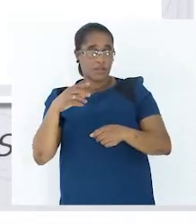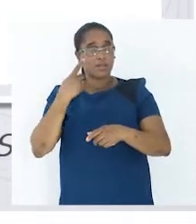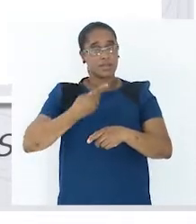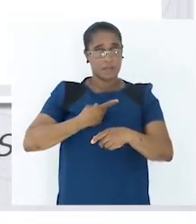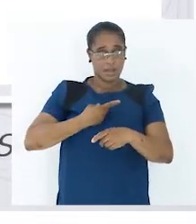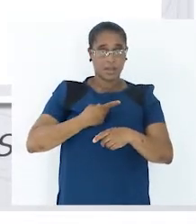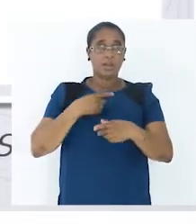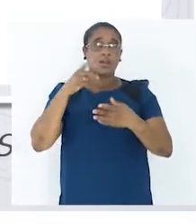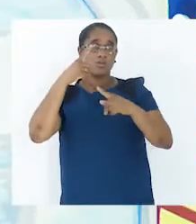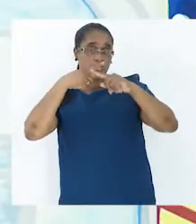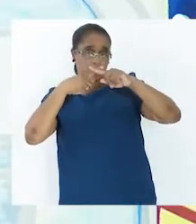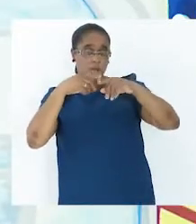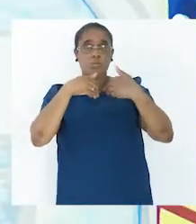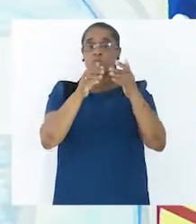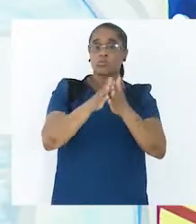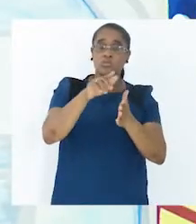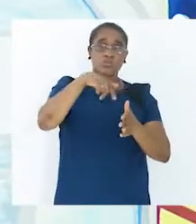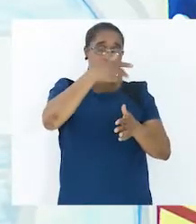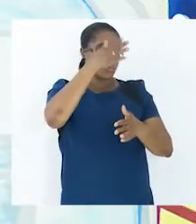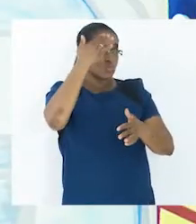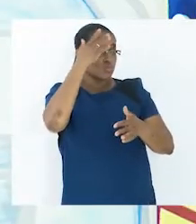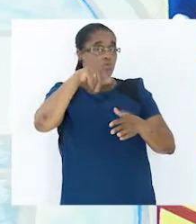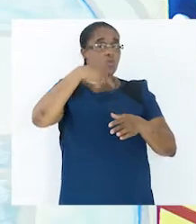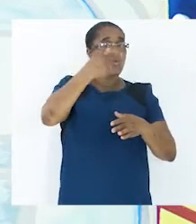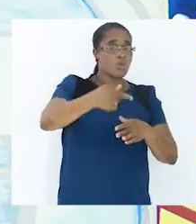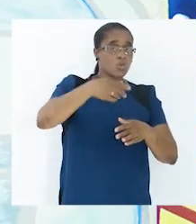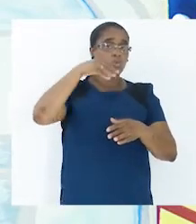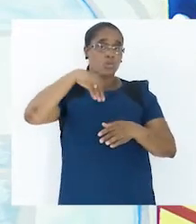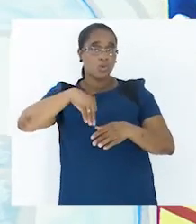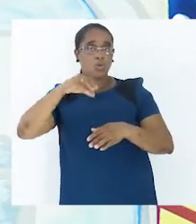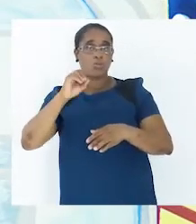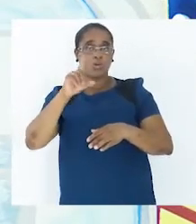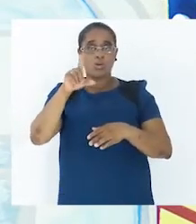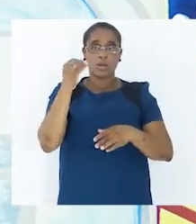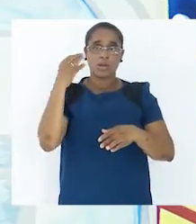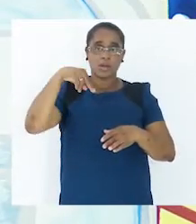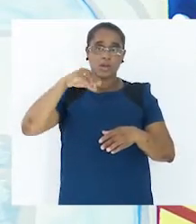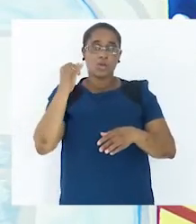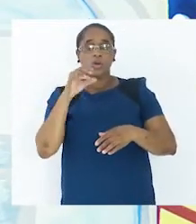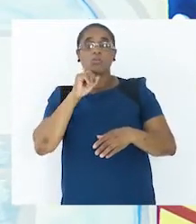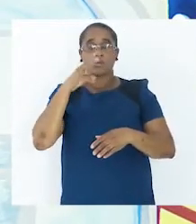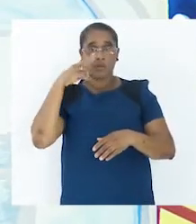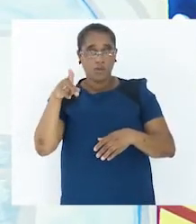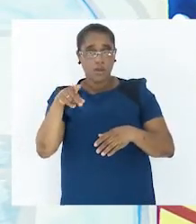termos do outro polinômio. Portanto, já podemos discorrer o resultado e poderão confirmar em casa